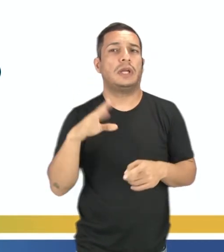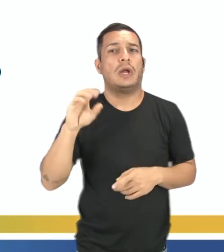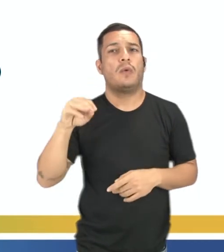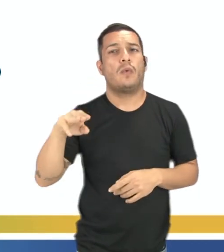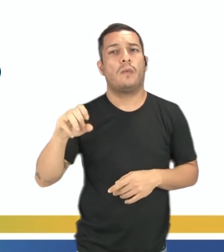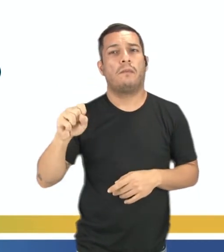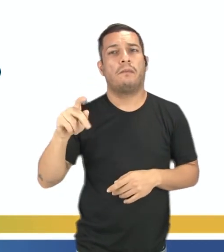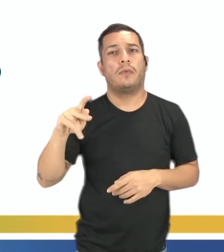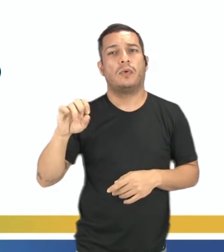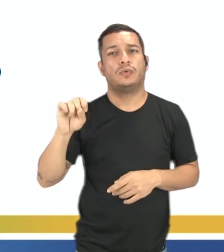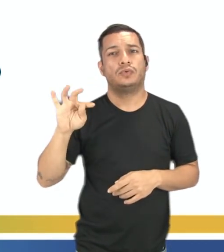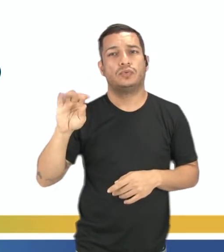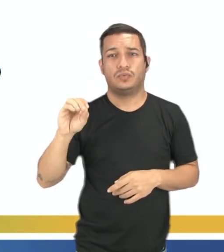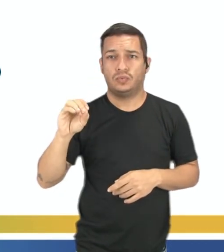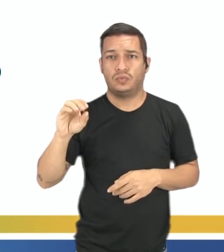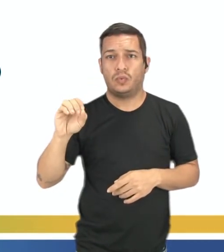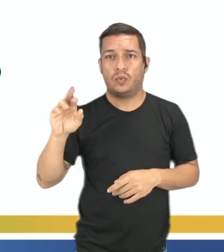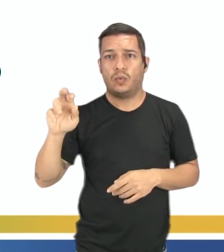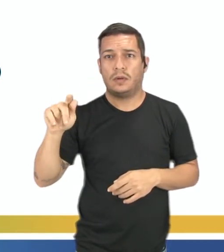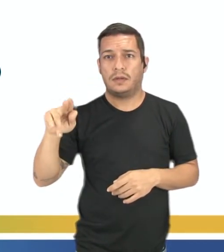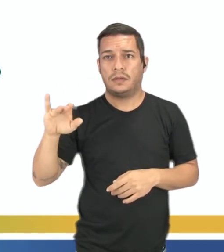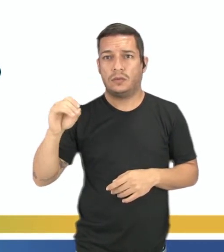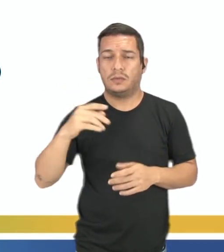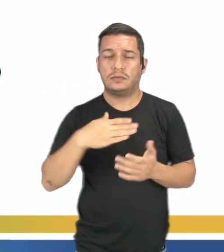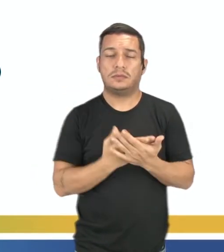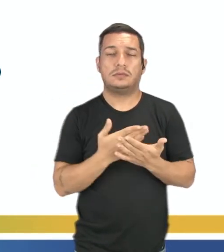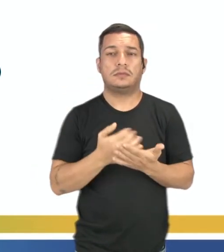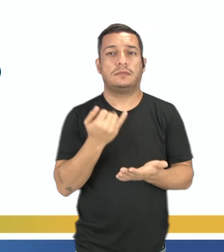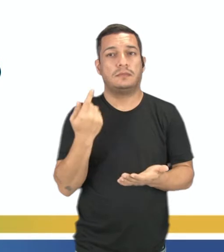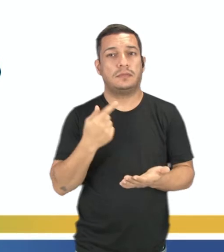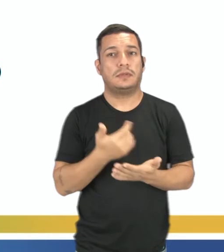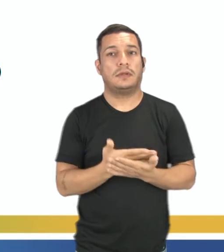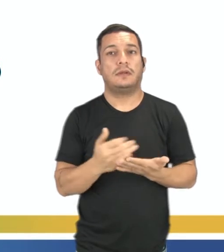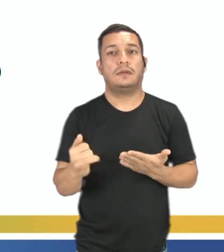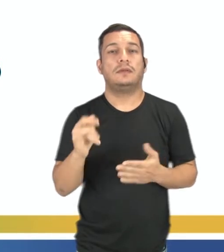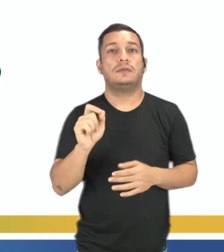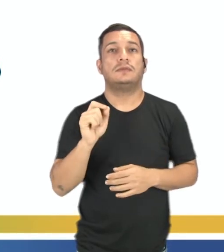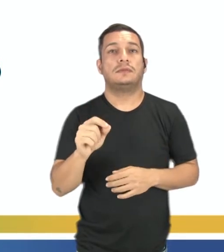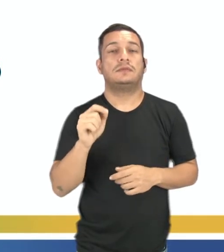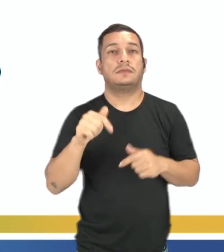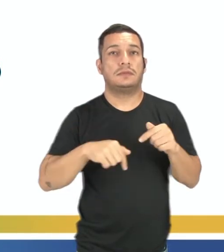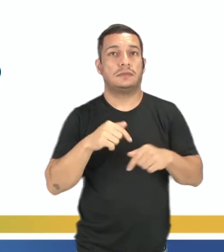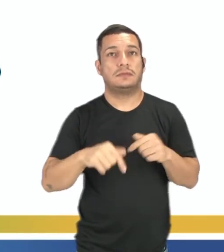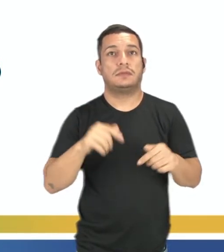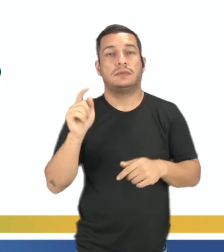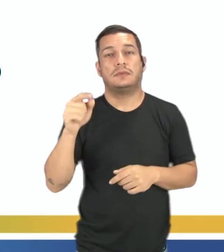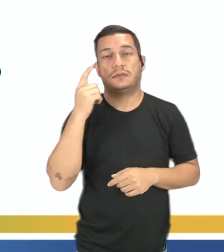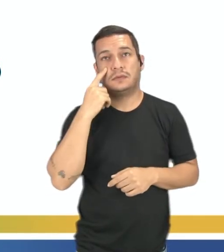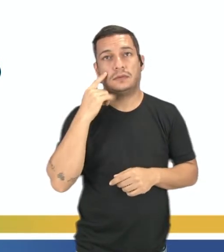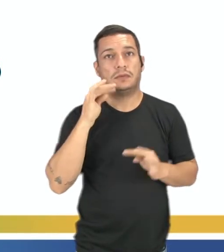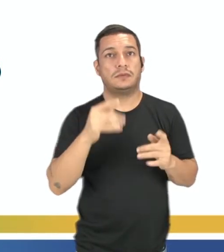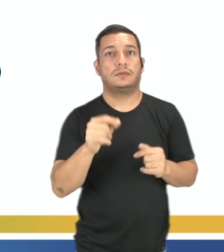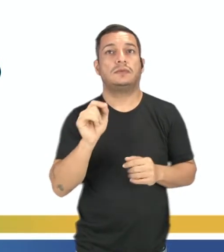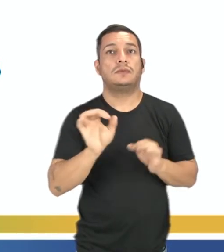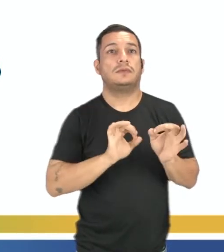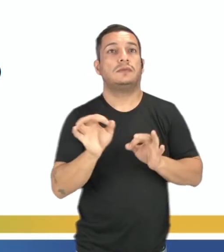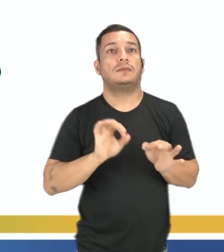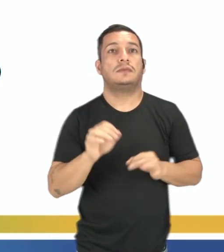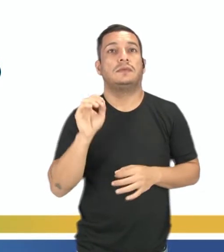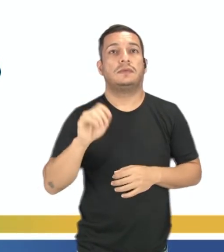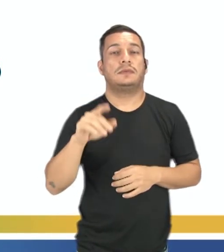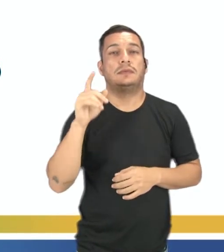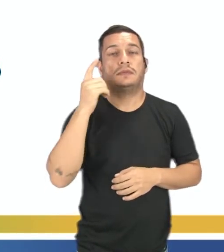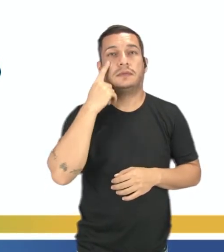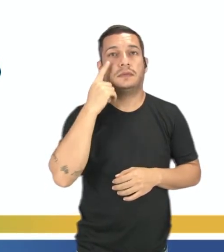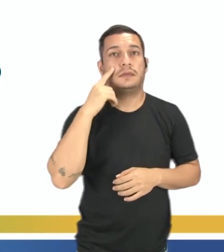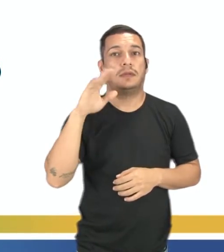compostos orgânicos estudamos lá na primeira aula de introdução a química orgânica compostos orgânicos é todos aqueles compostos formados